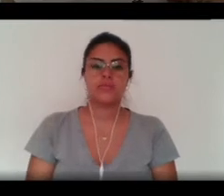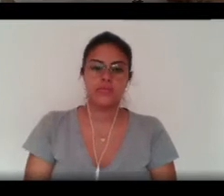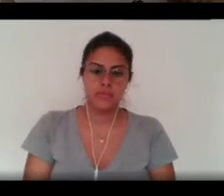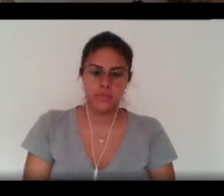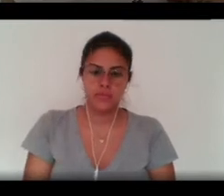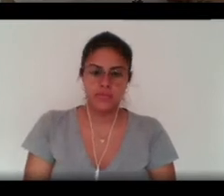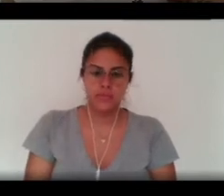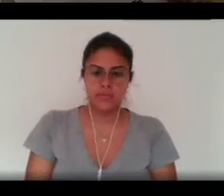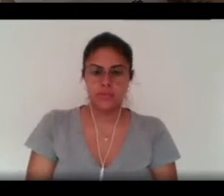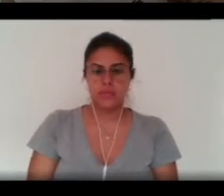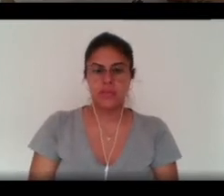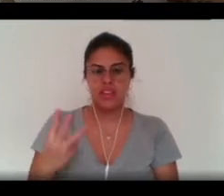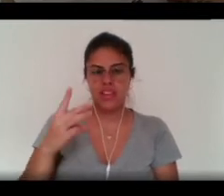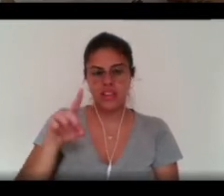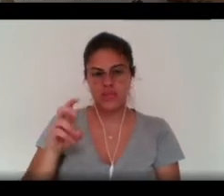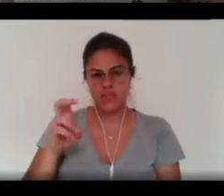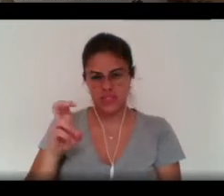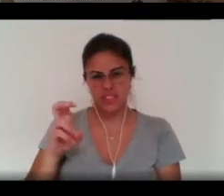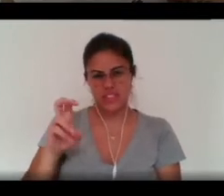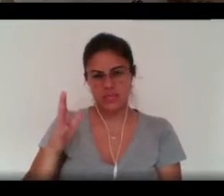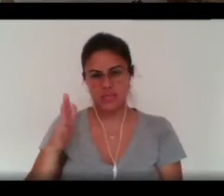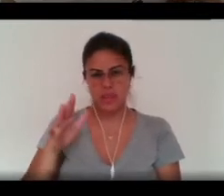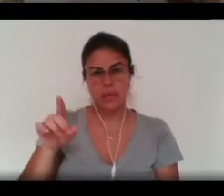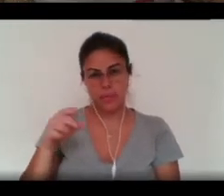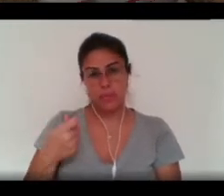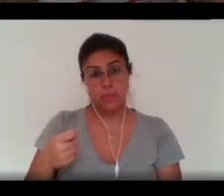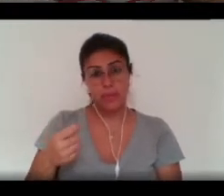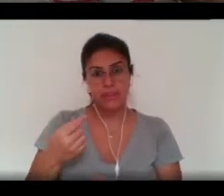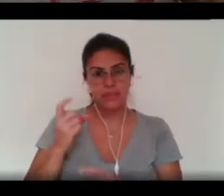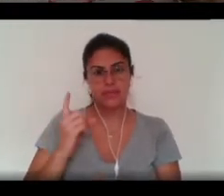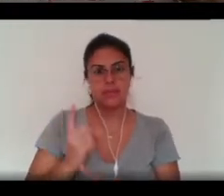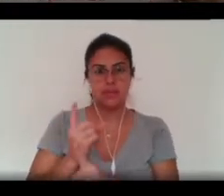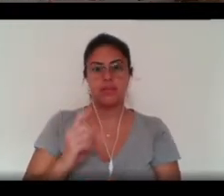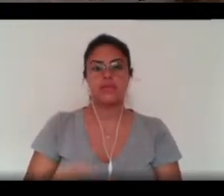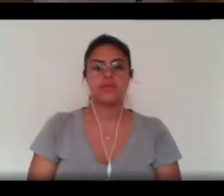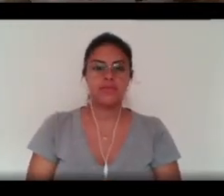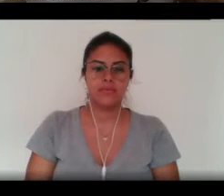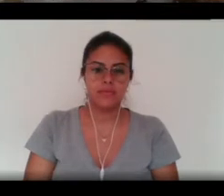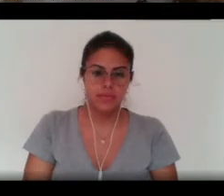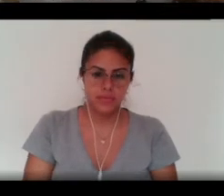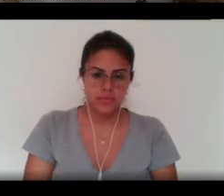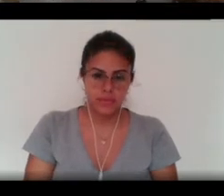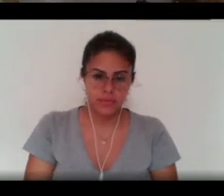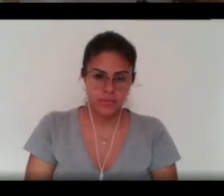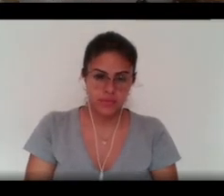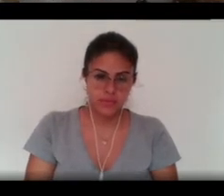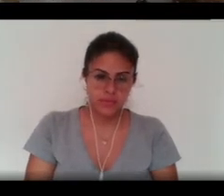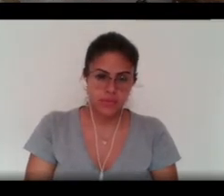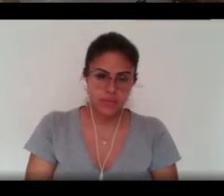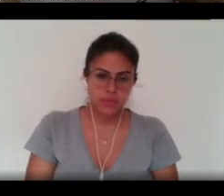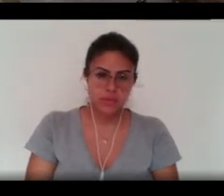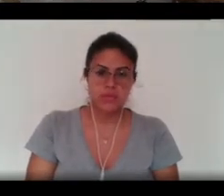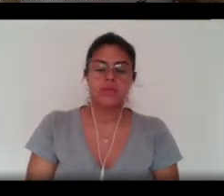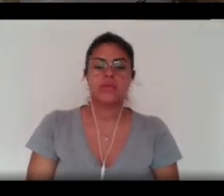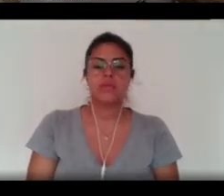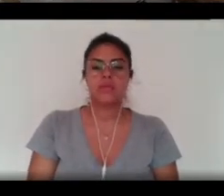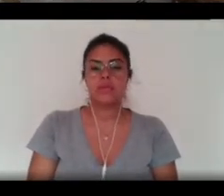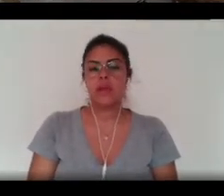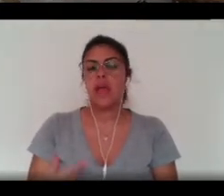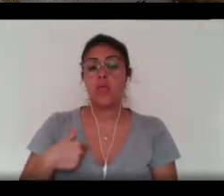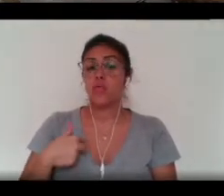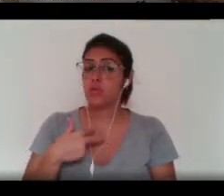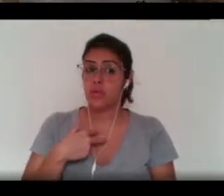2, 3, 4. O 3,5 vai estar mais ou menos aqui que a gente vai precisar. 1,